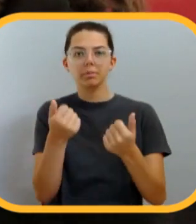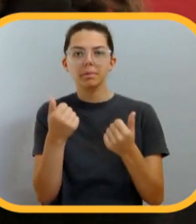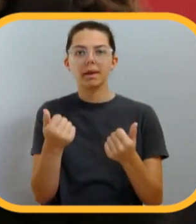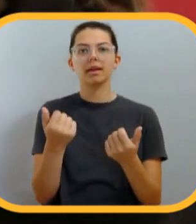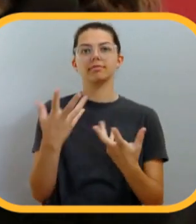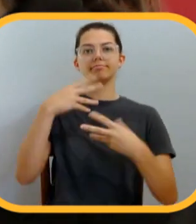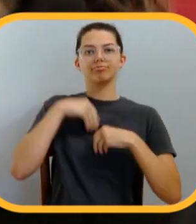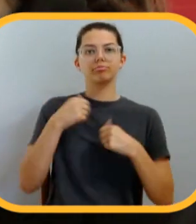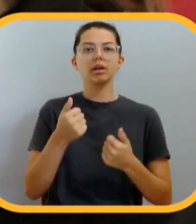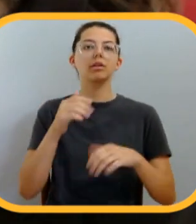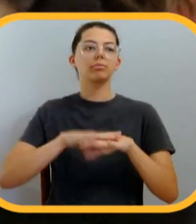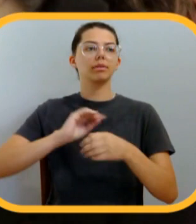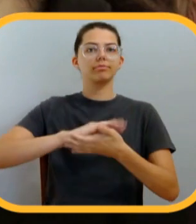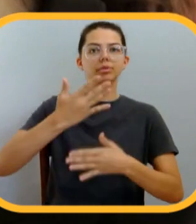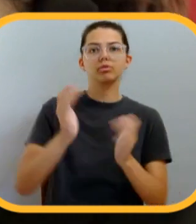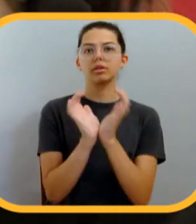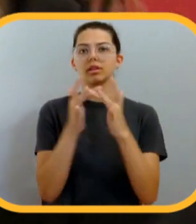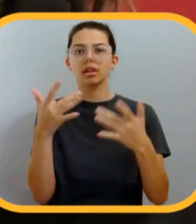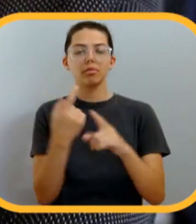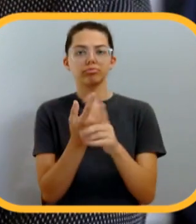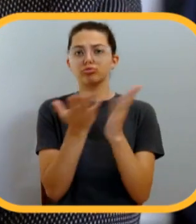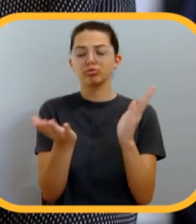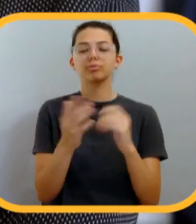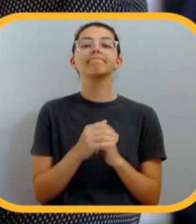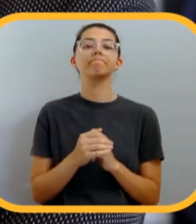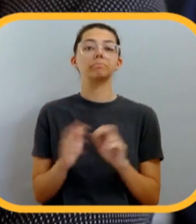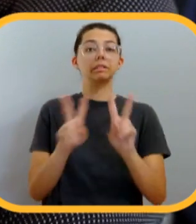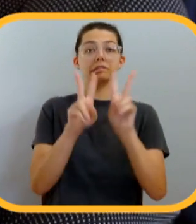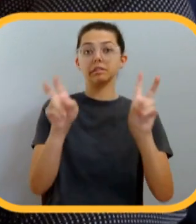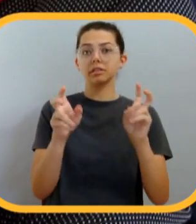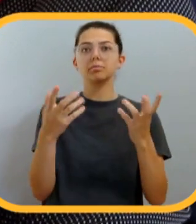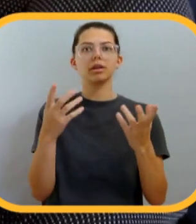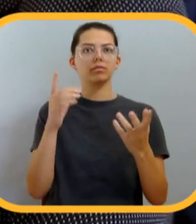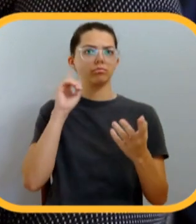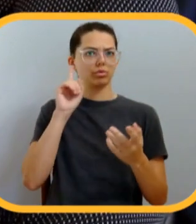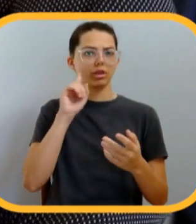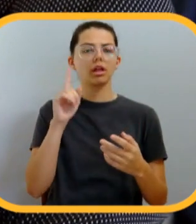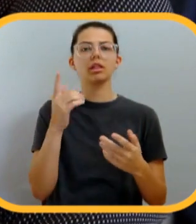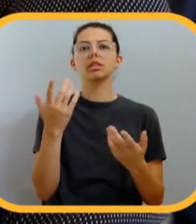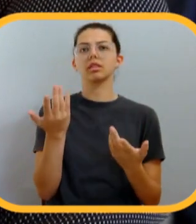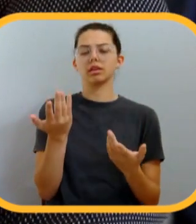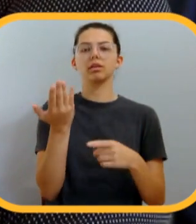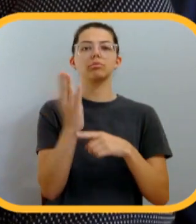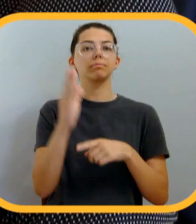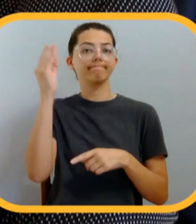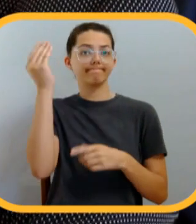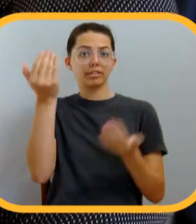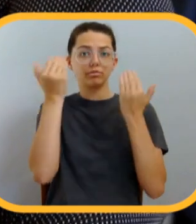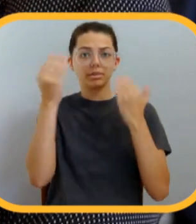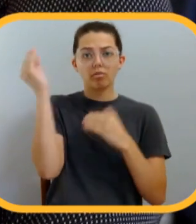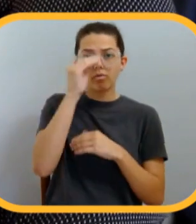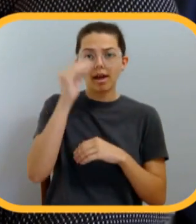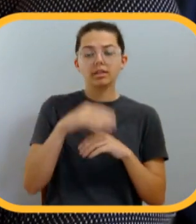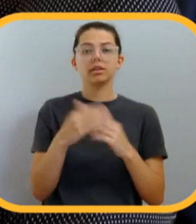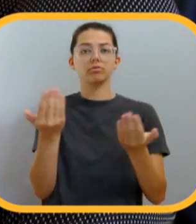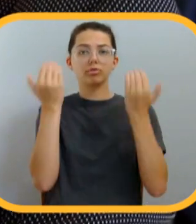em que tudo é no computador, através da internet. Temos as questões questões essenciais, como as fake news, como